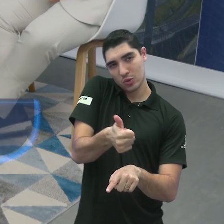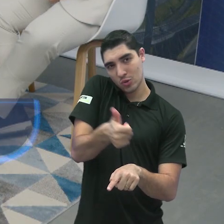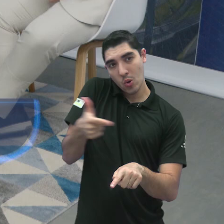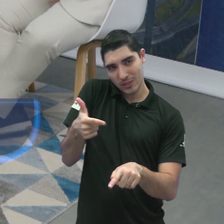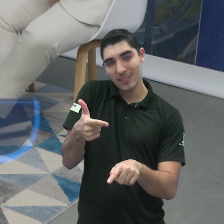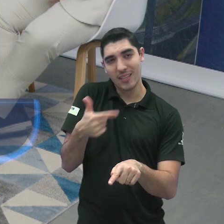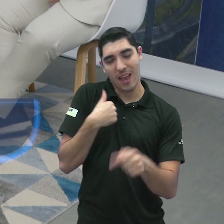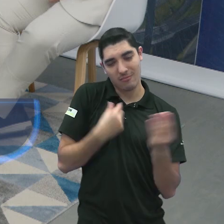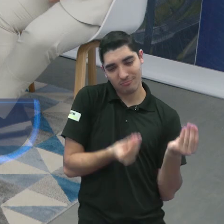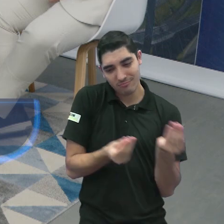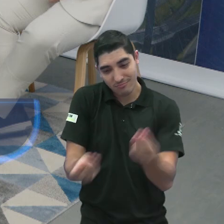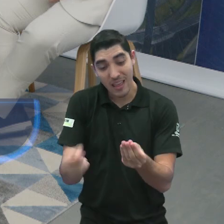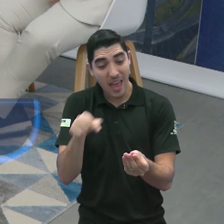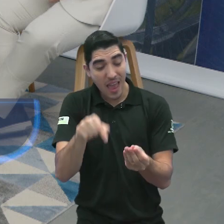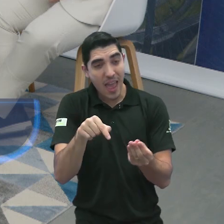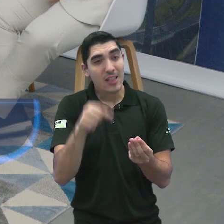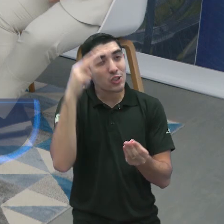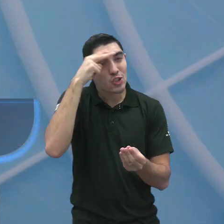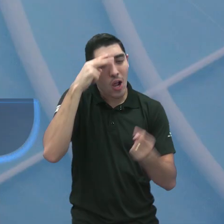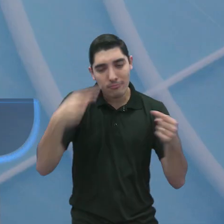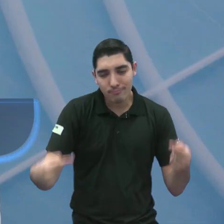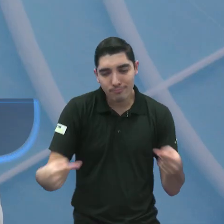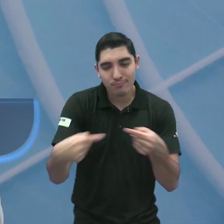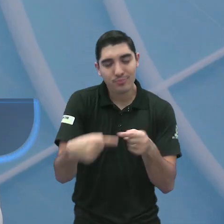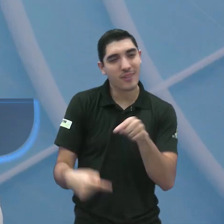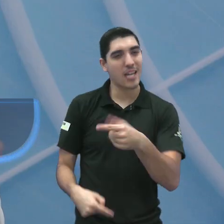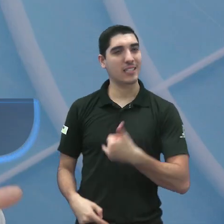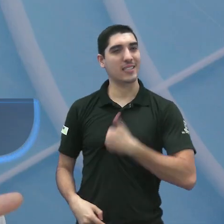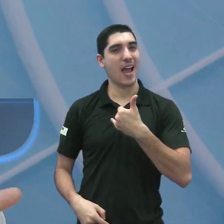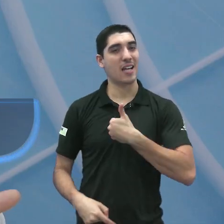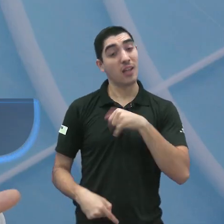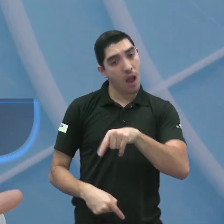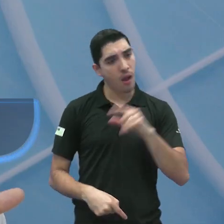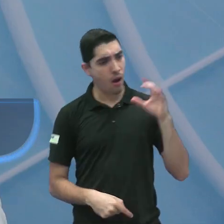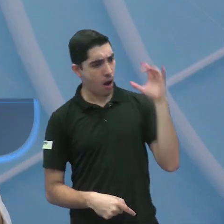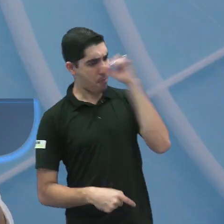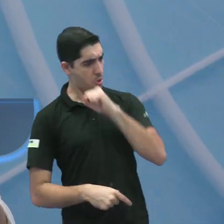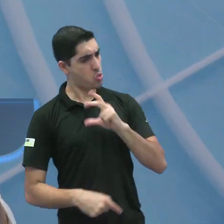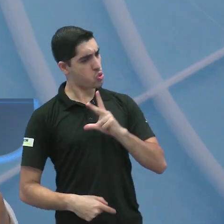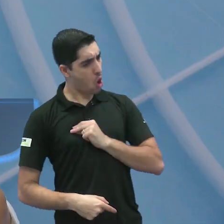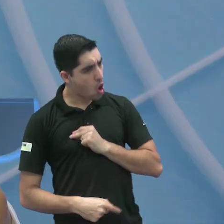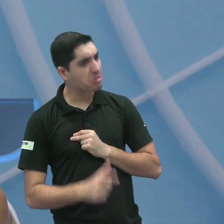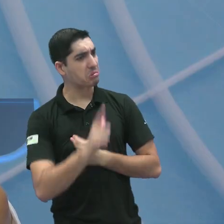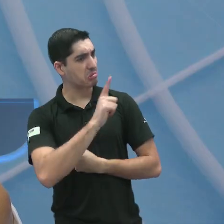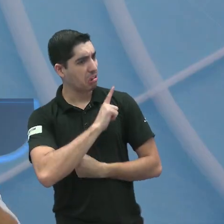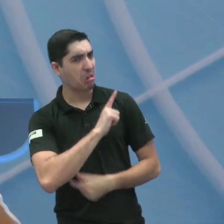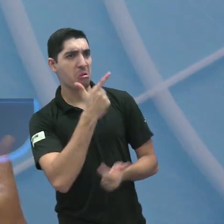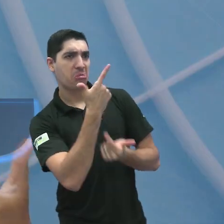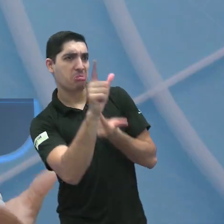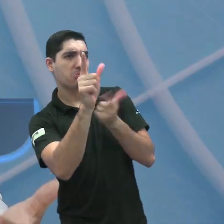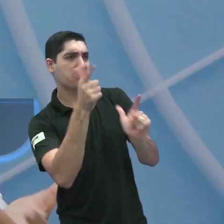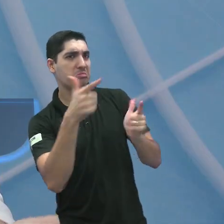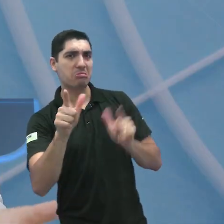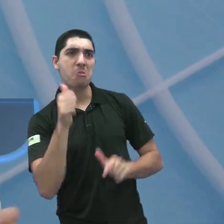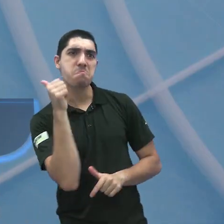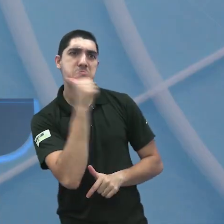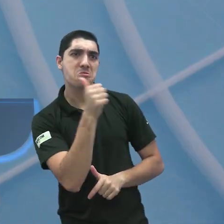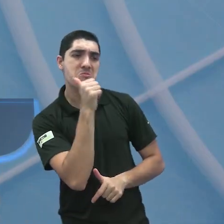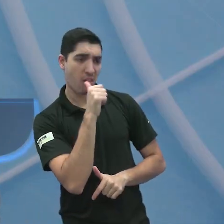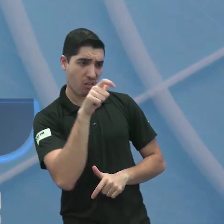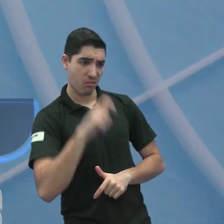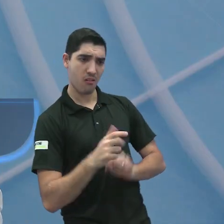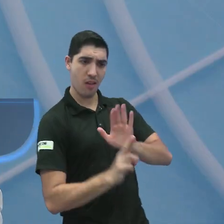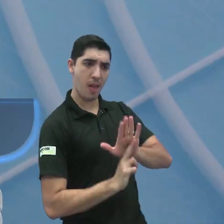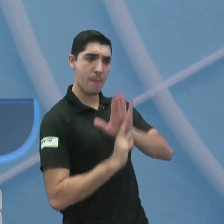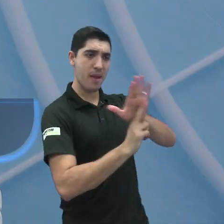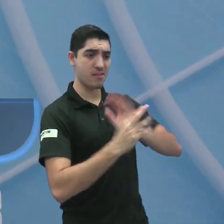histórias de forma contextualizada para a idade dela, justamente para ela se ver nesse papel, nessa possibilidade que ela também pode